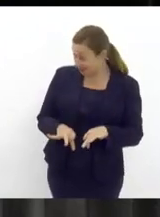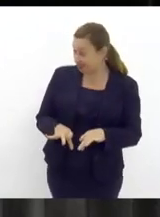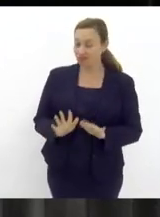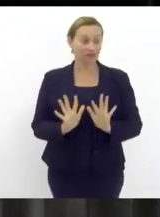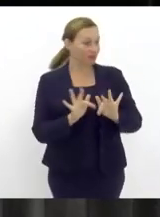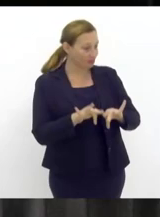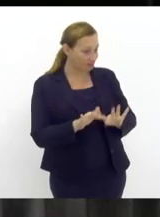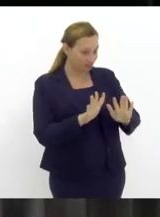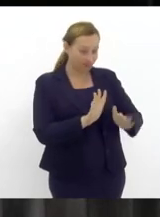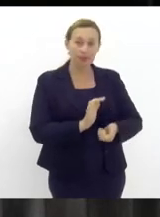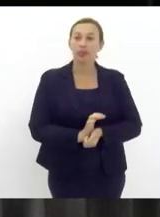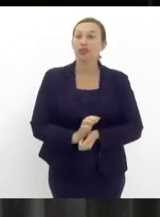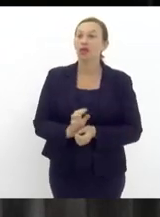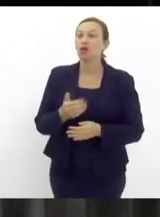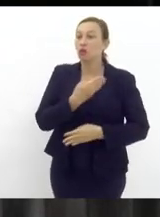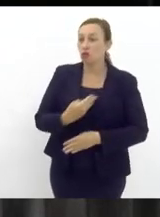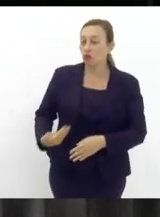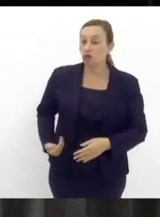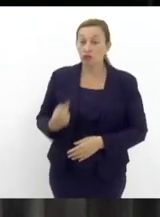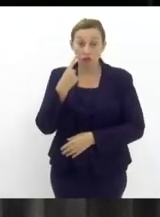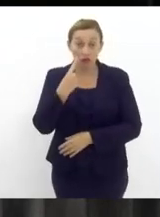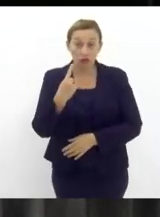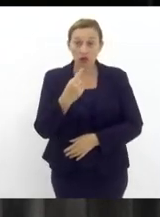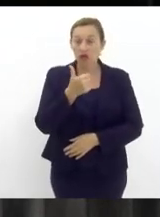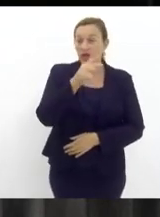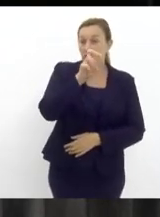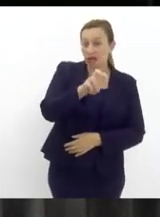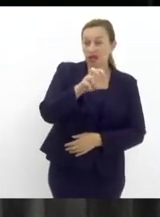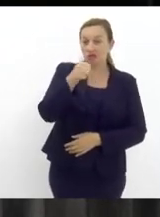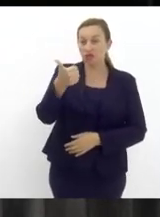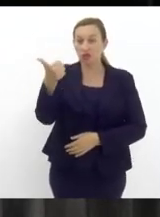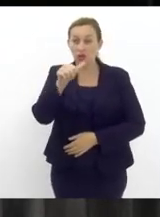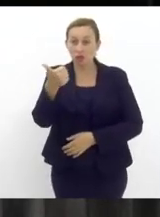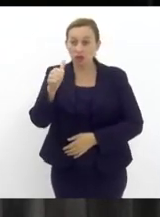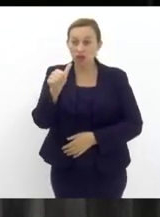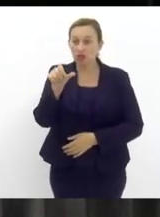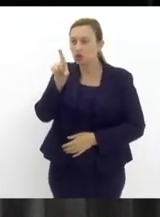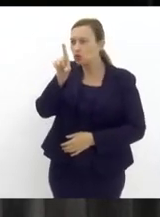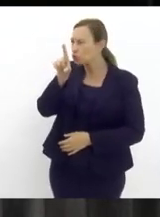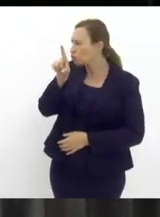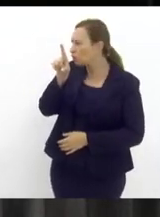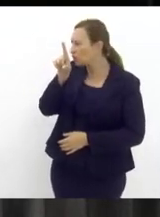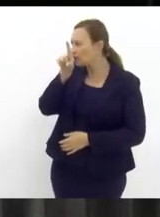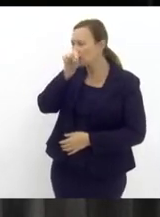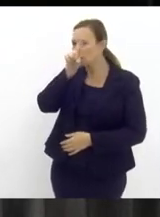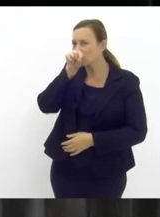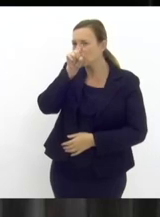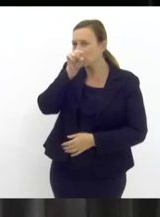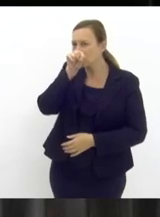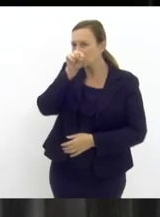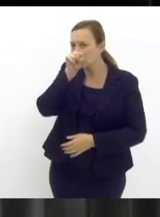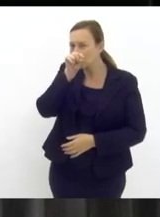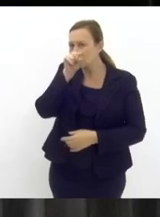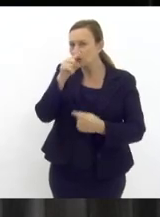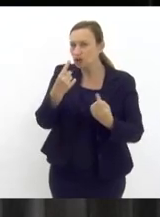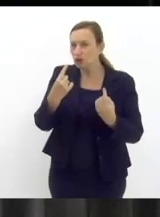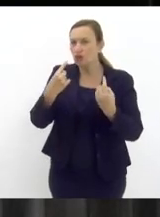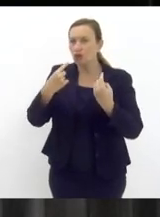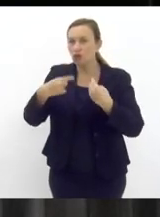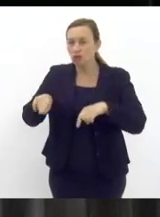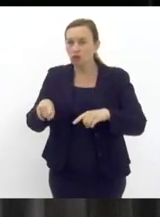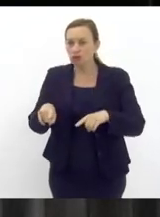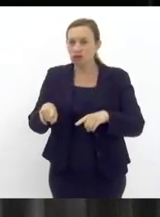é o governo rastreou 511 contas no Twitter que fazer algum tipo de apologia à violência e discurso de ódio